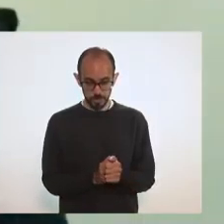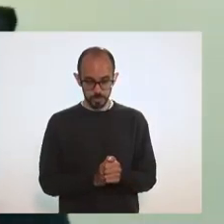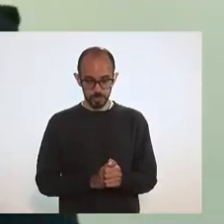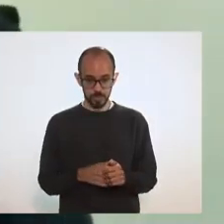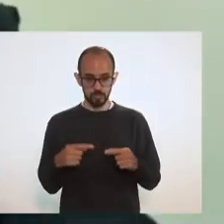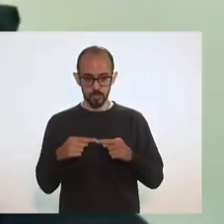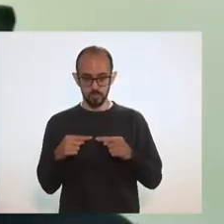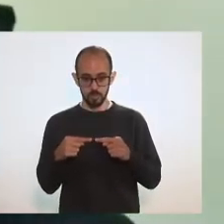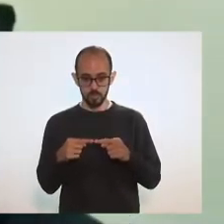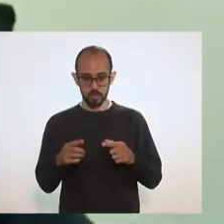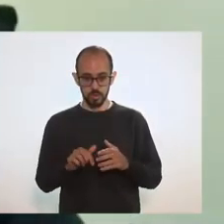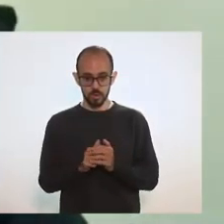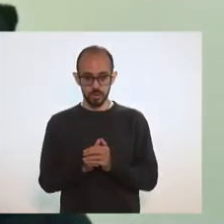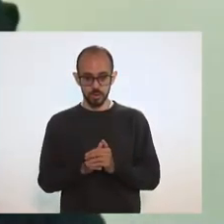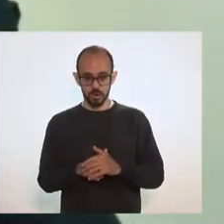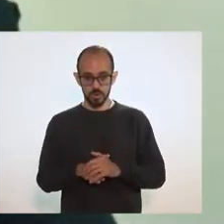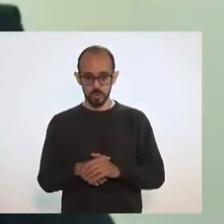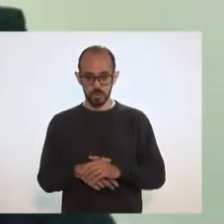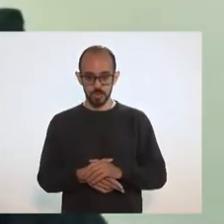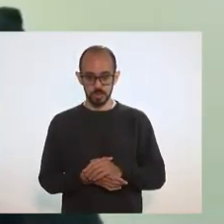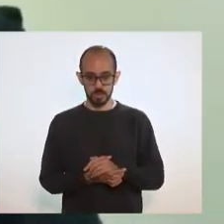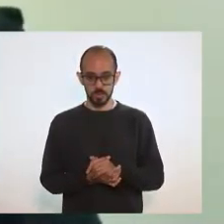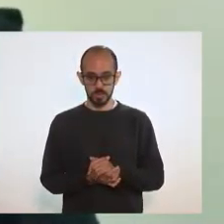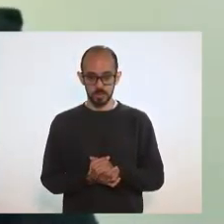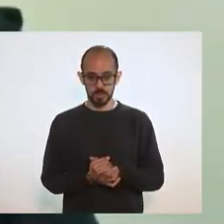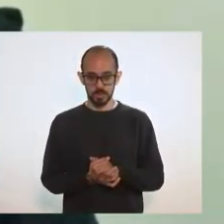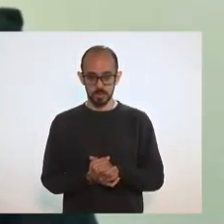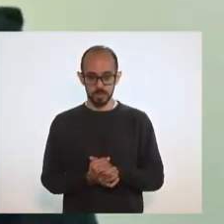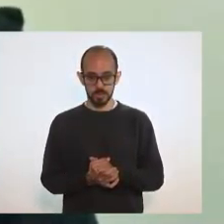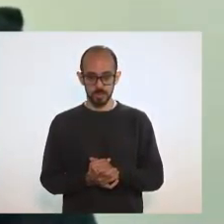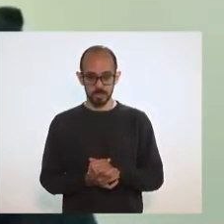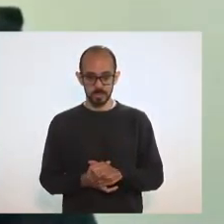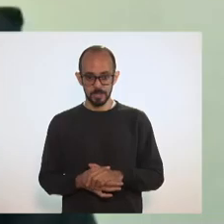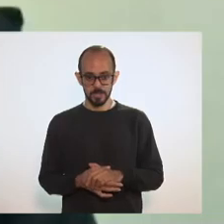discussão. Em votação.